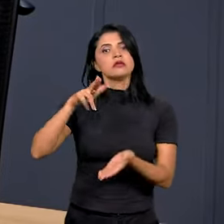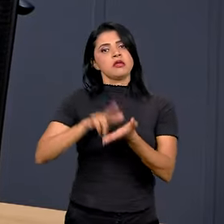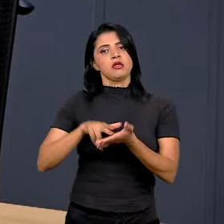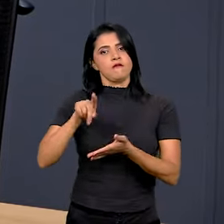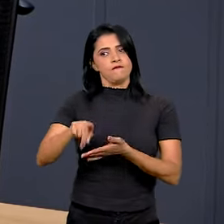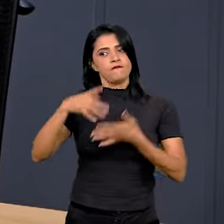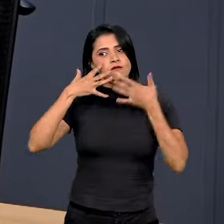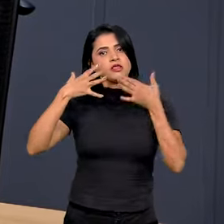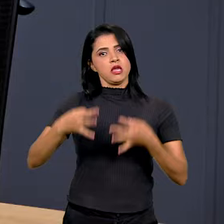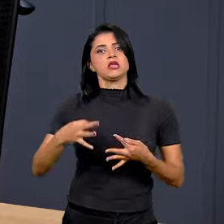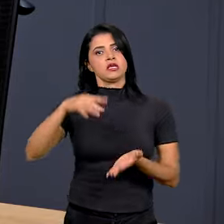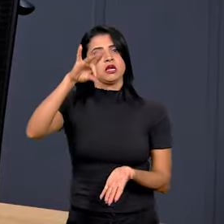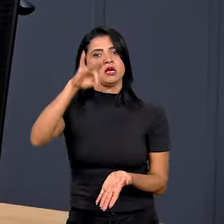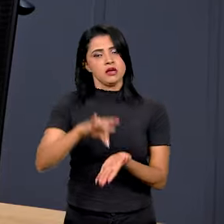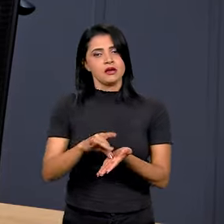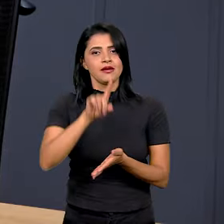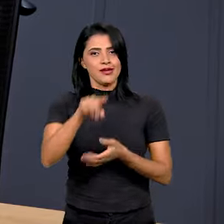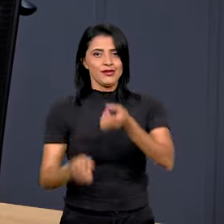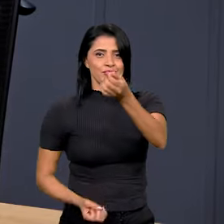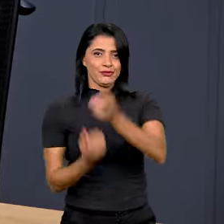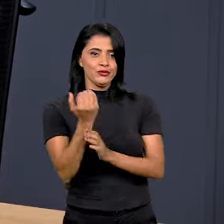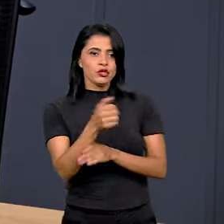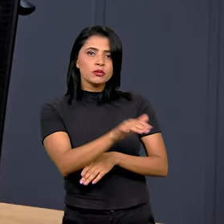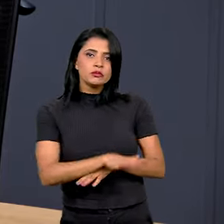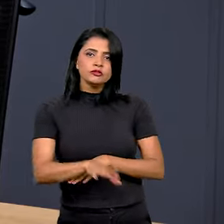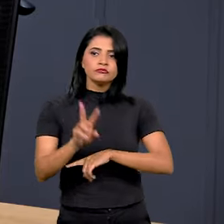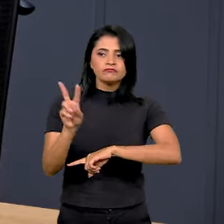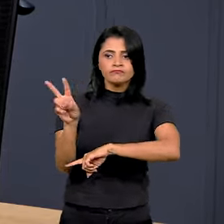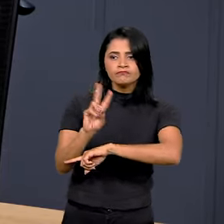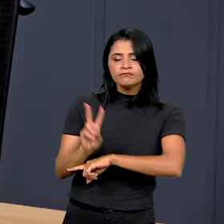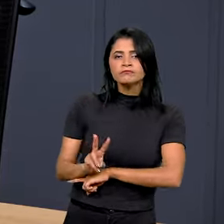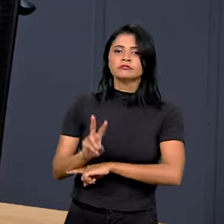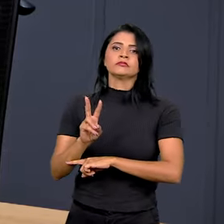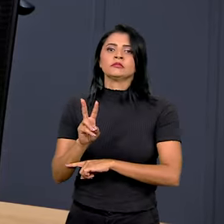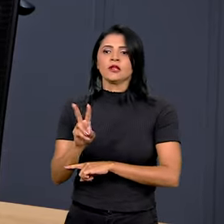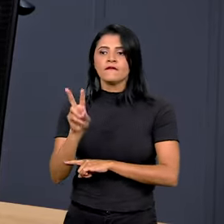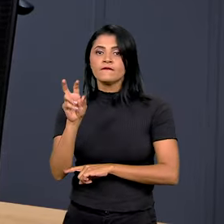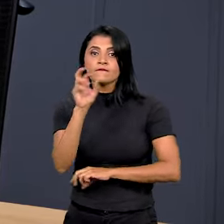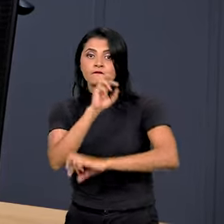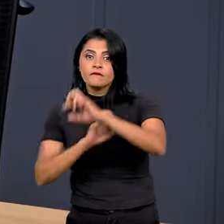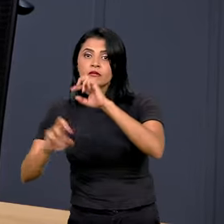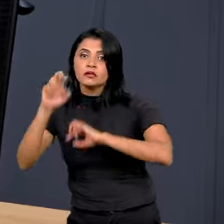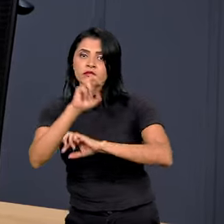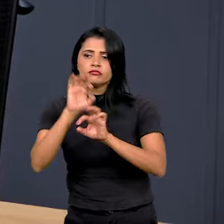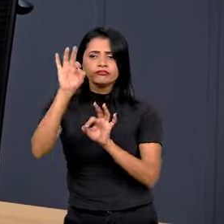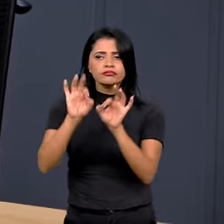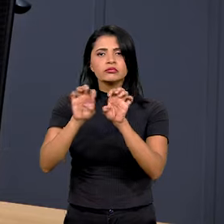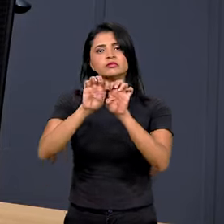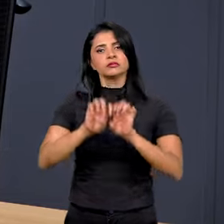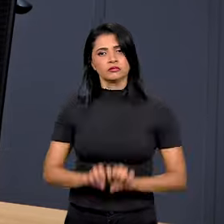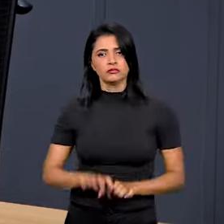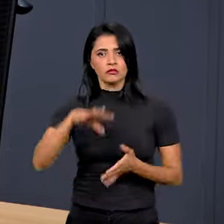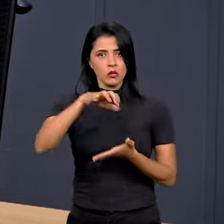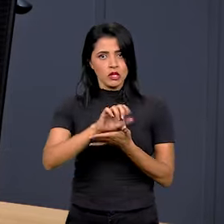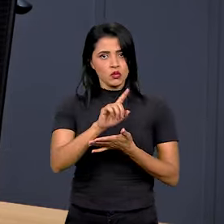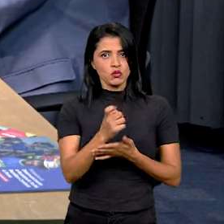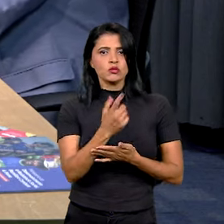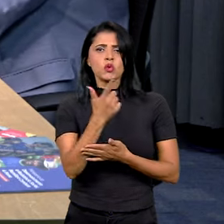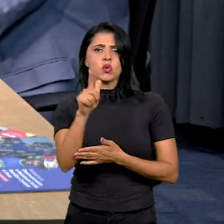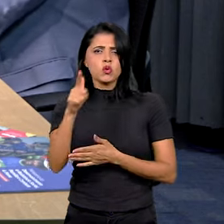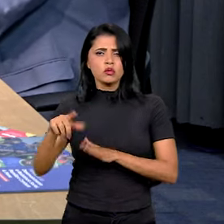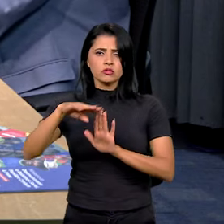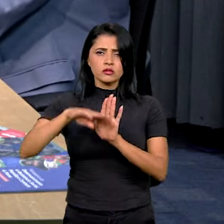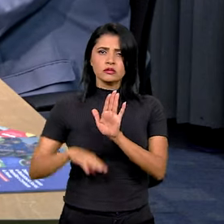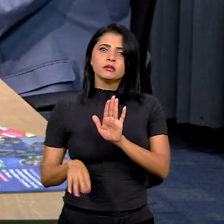para isso que a rede surge ou seja a rede se coloca como um espaço de monitoramento um espaço de fiscalização um espaço de estruturação tanto do do cadastro único